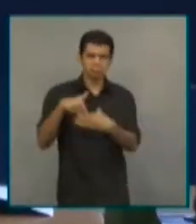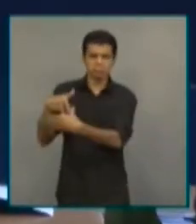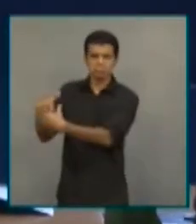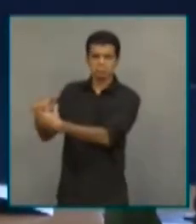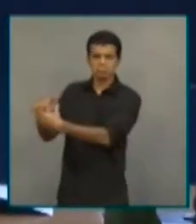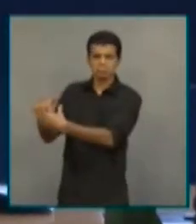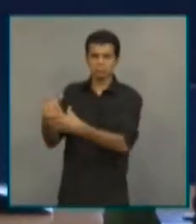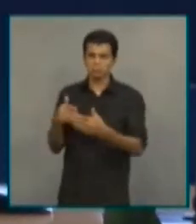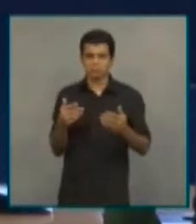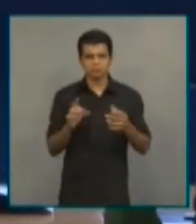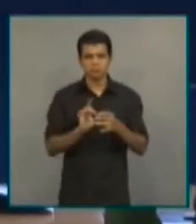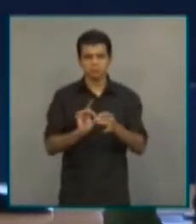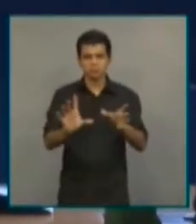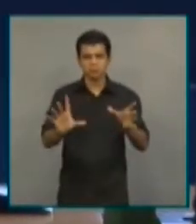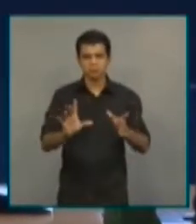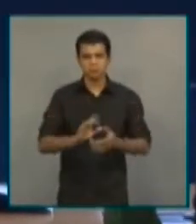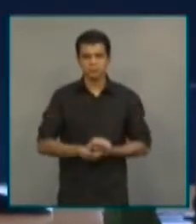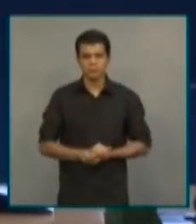Isso.